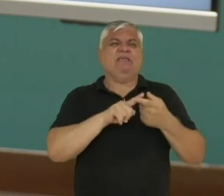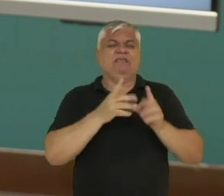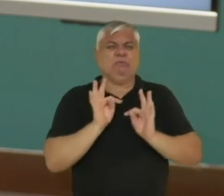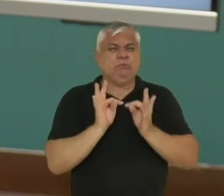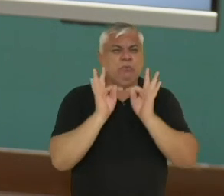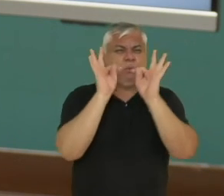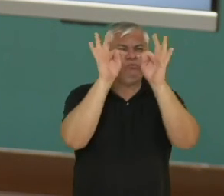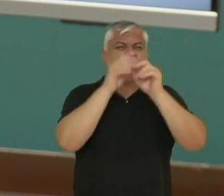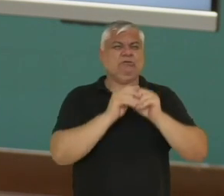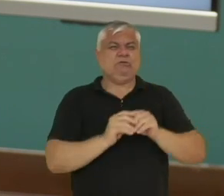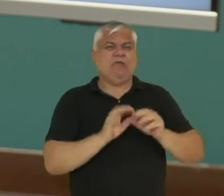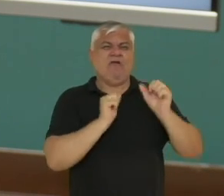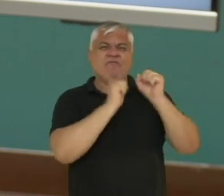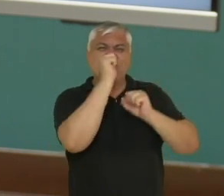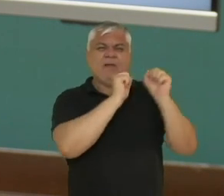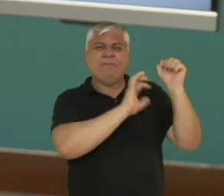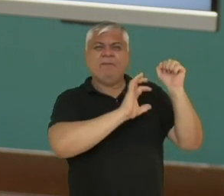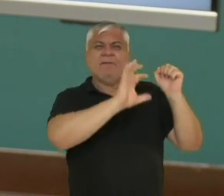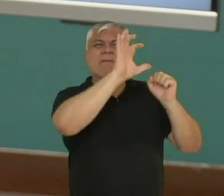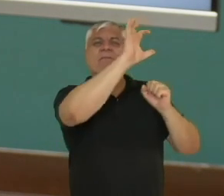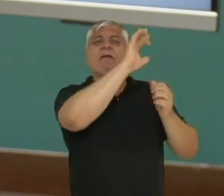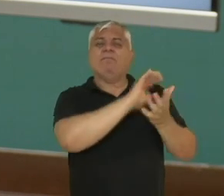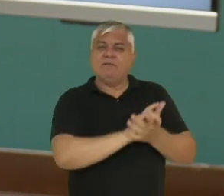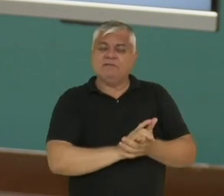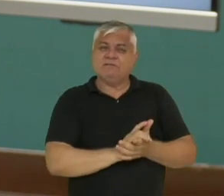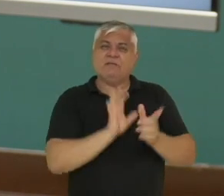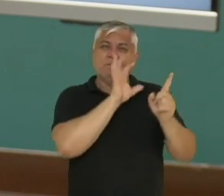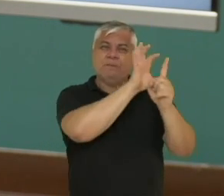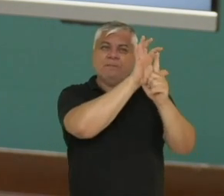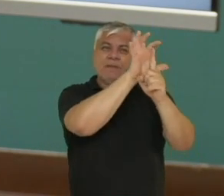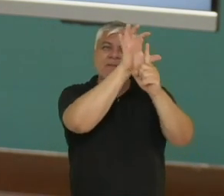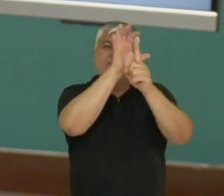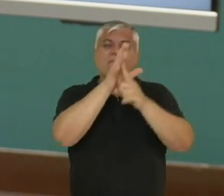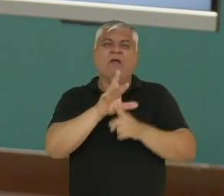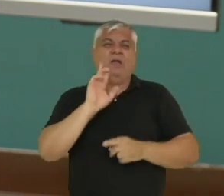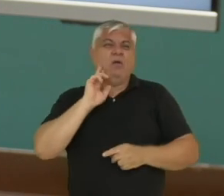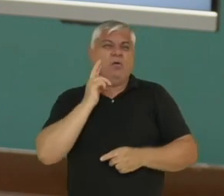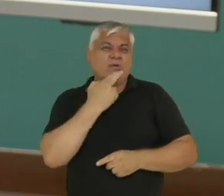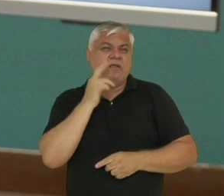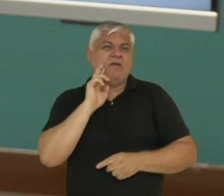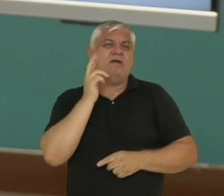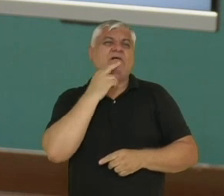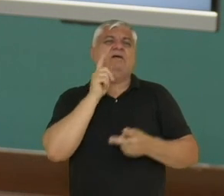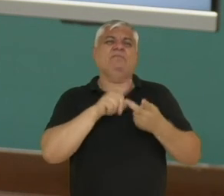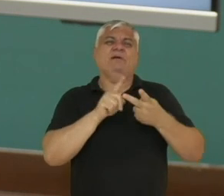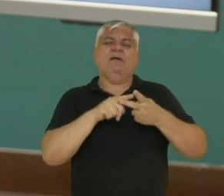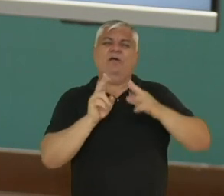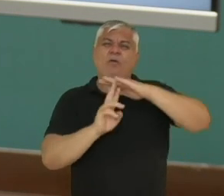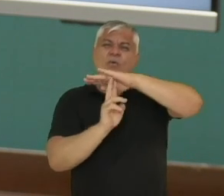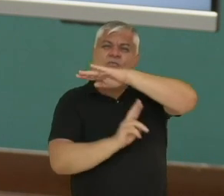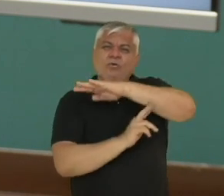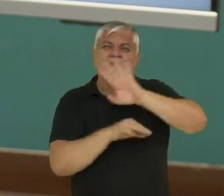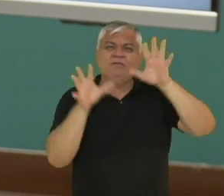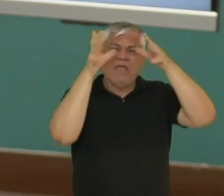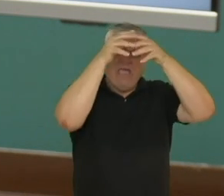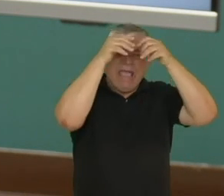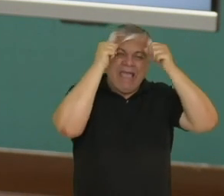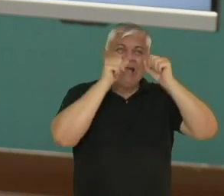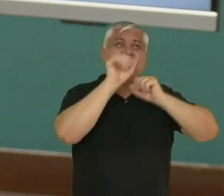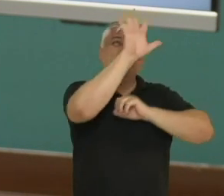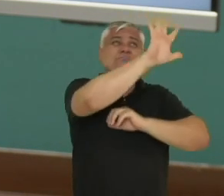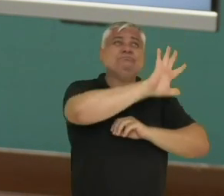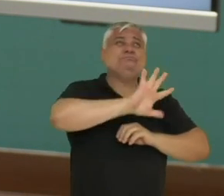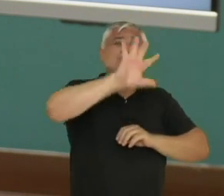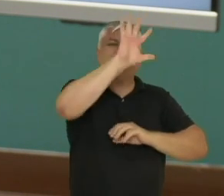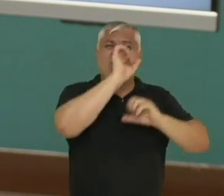diante. E o governo então começou a incentivar em outras regiões também, dessa região norte do nosso país e até também do centro-oeste, né?